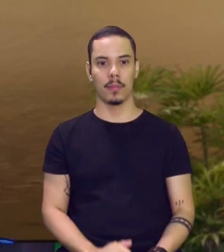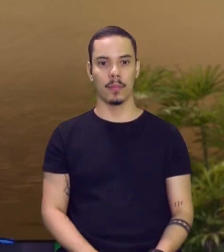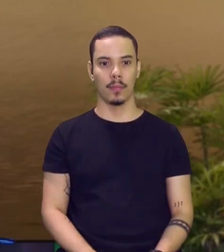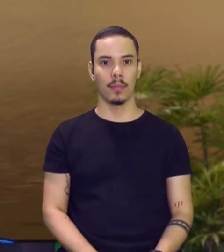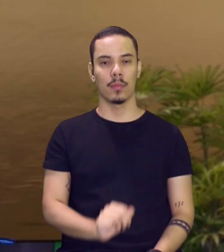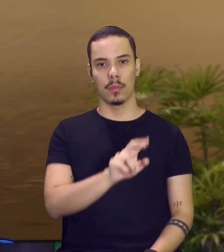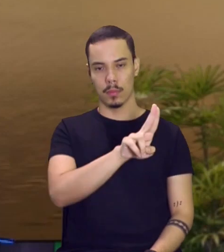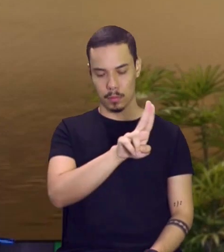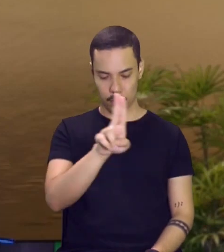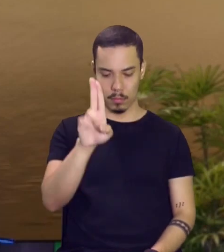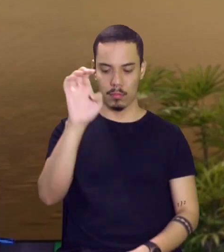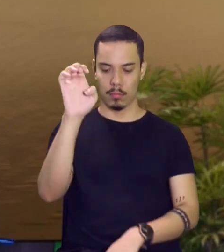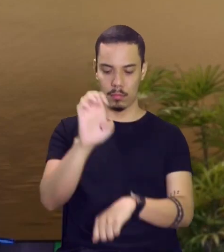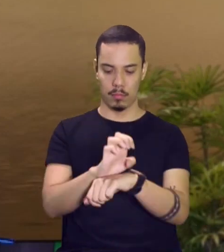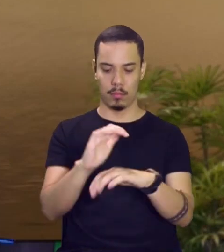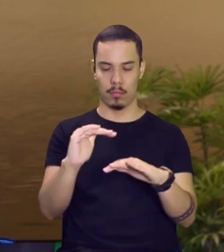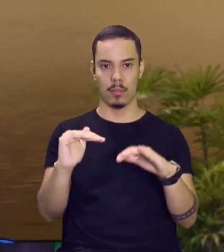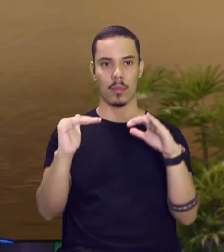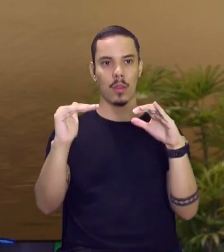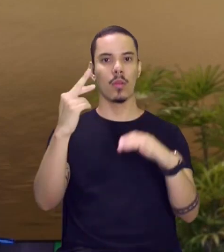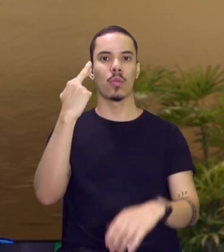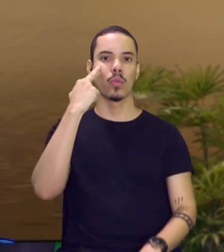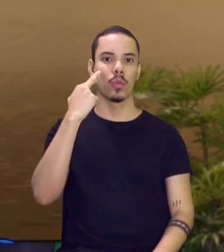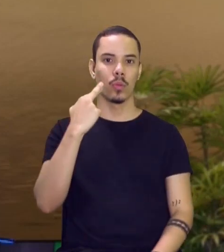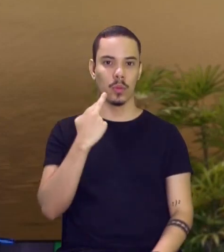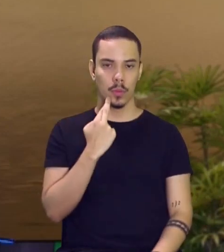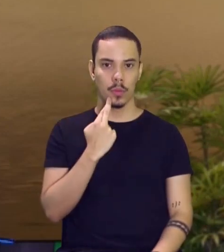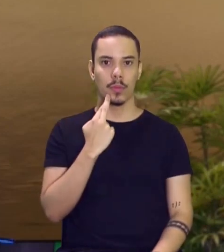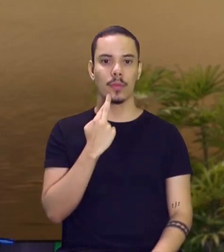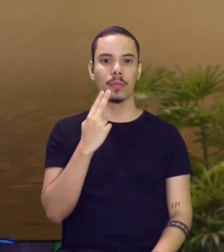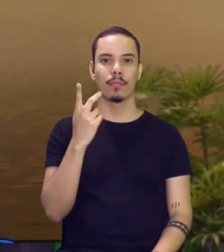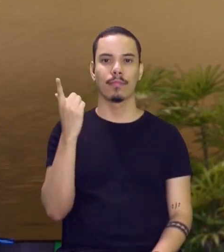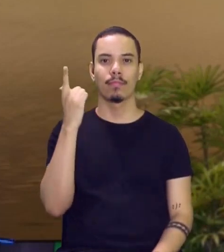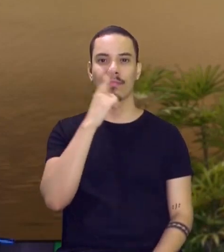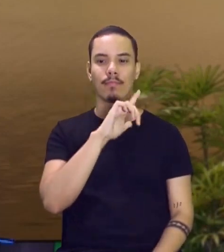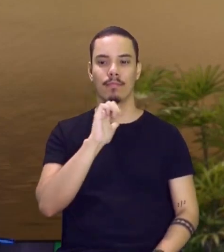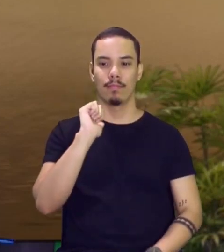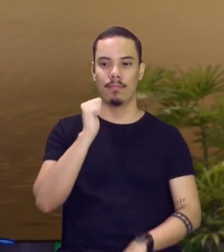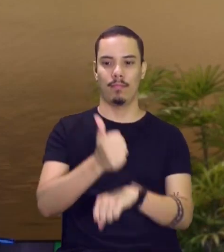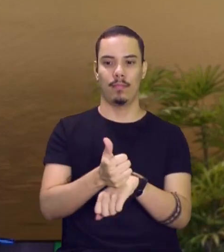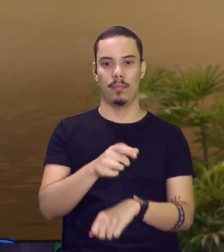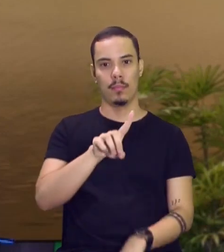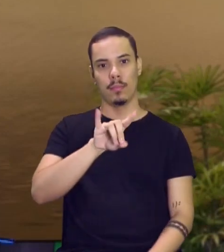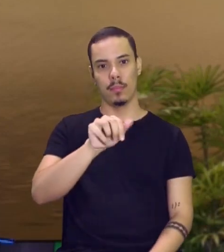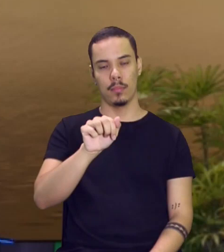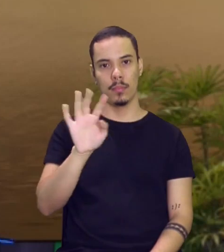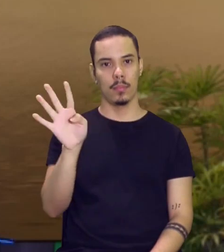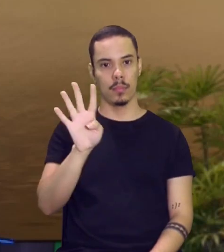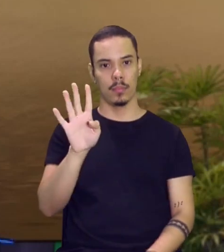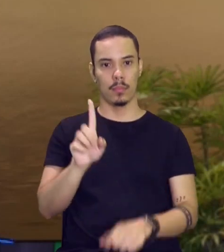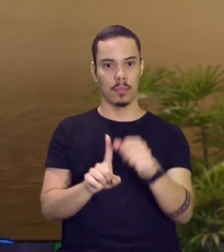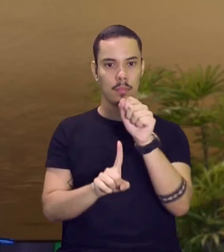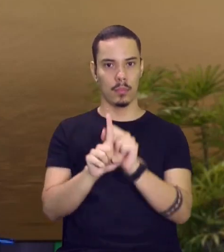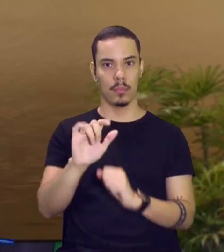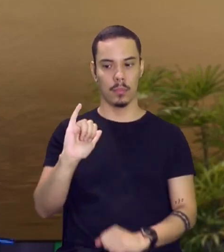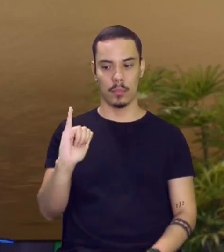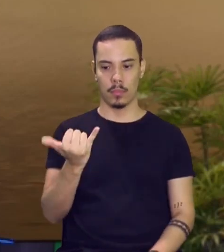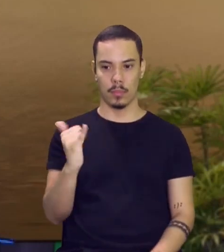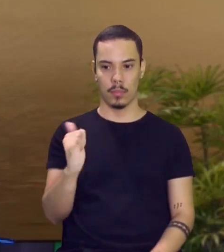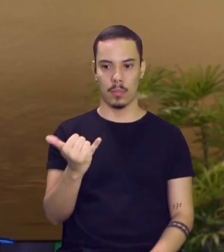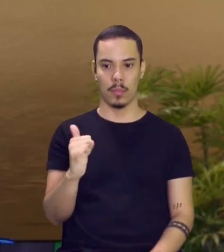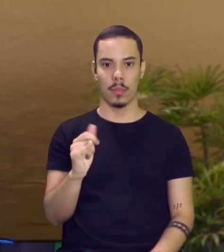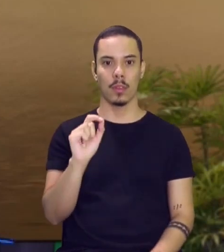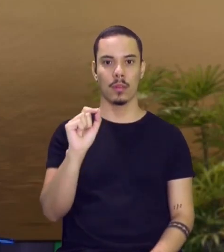o nome de Estado de Rondônia. Tomando posse, no dia 4 de janeiro,